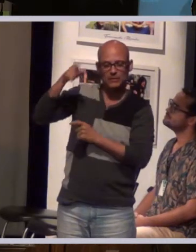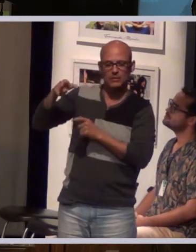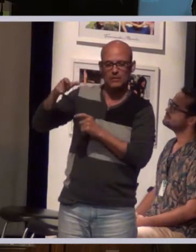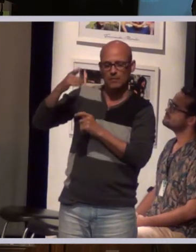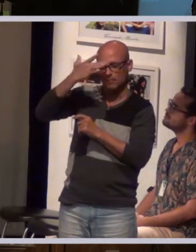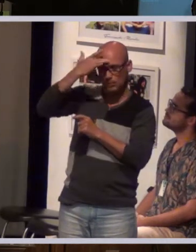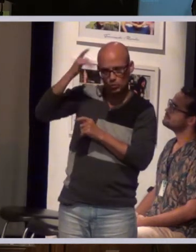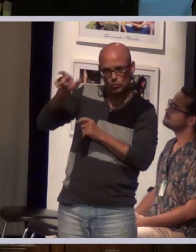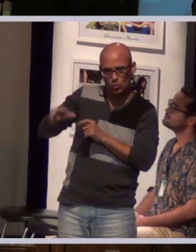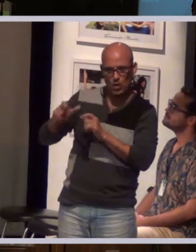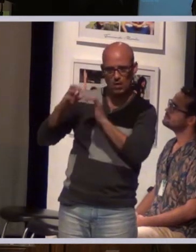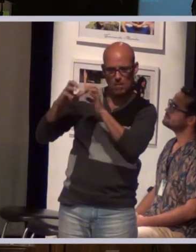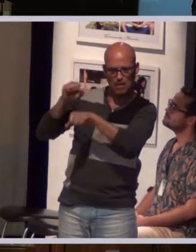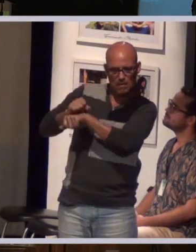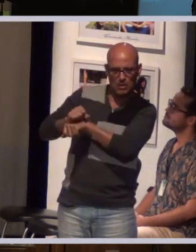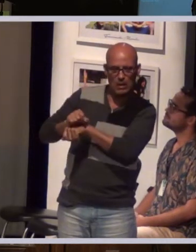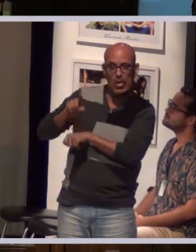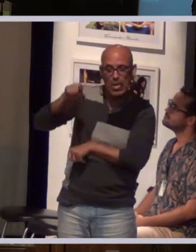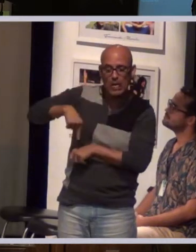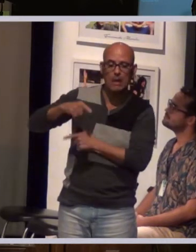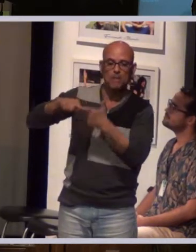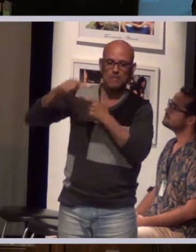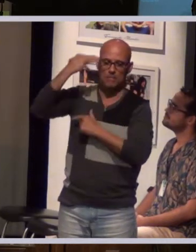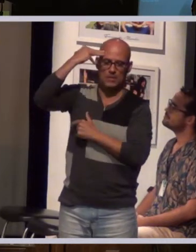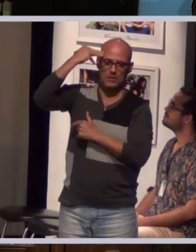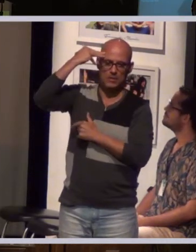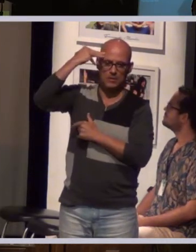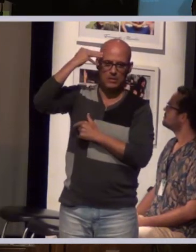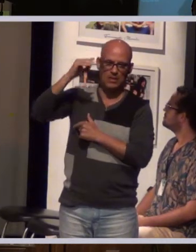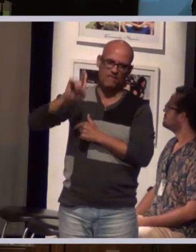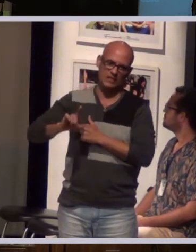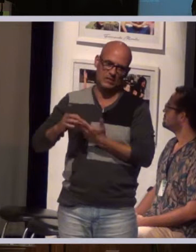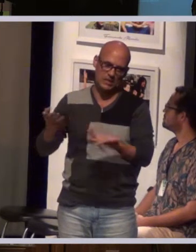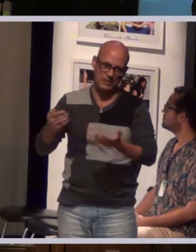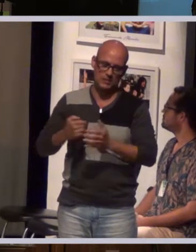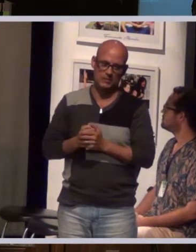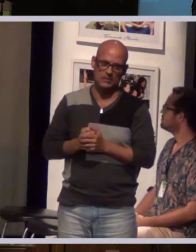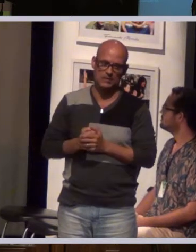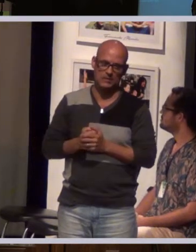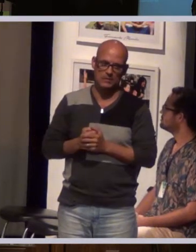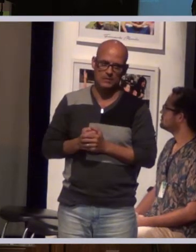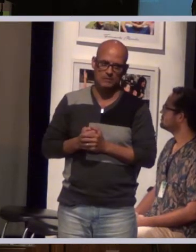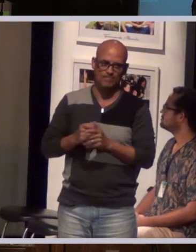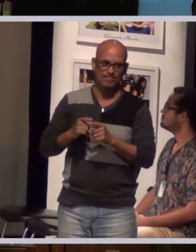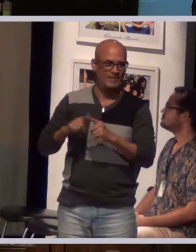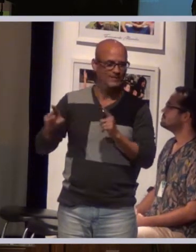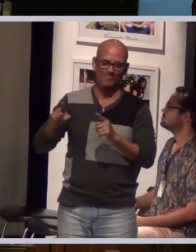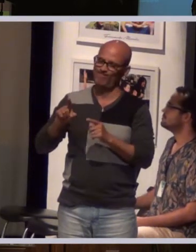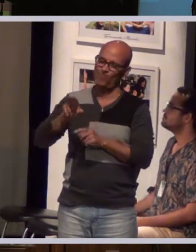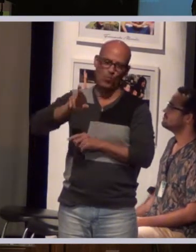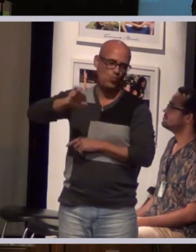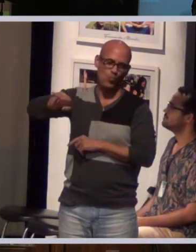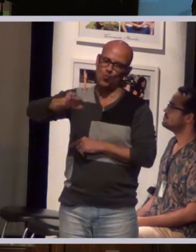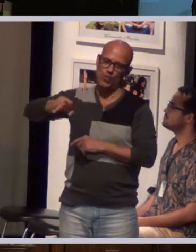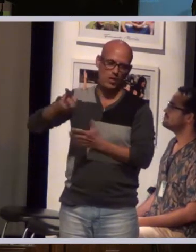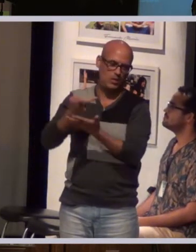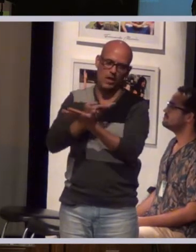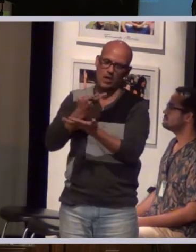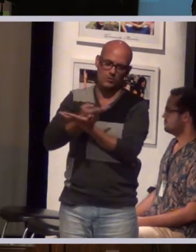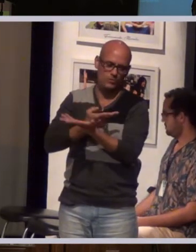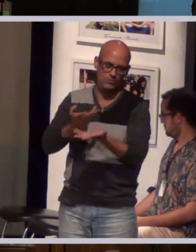cerebral são deficientes intelectuais. Esse mito precisa ser extinto.